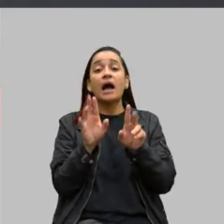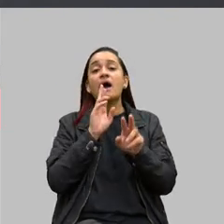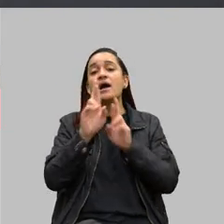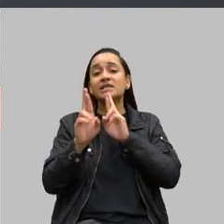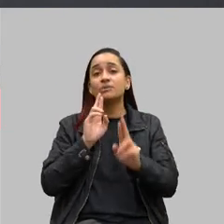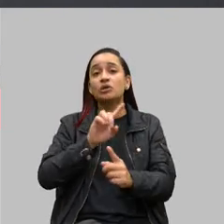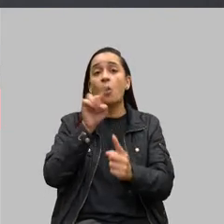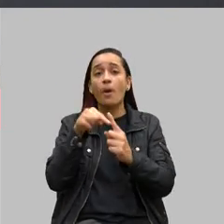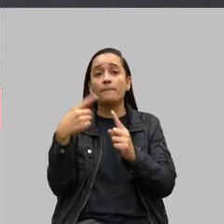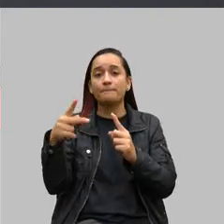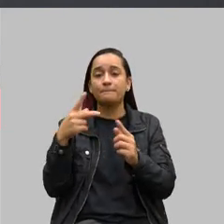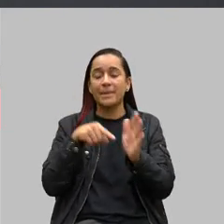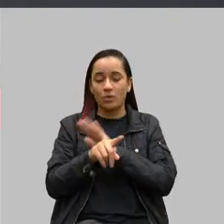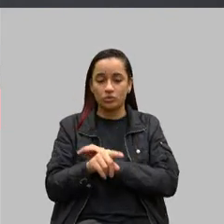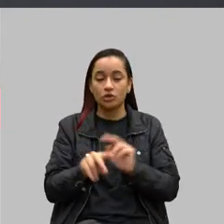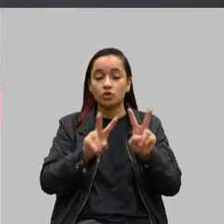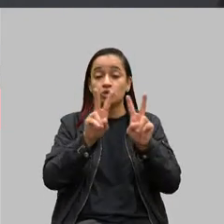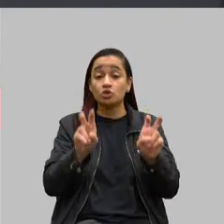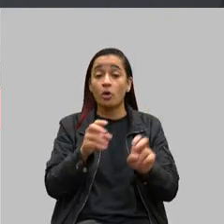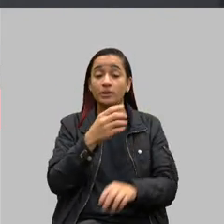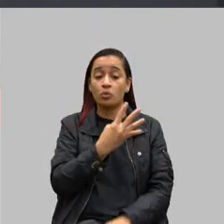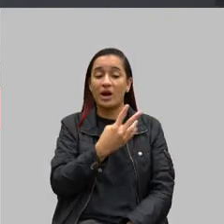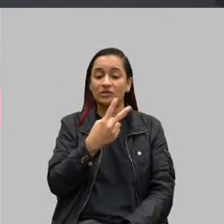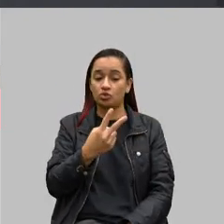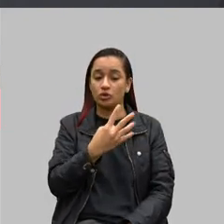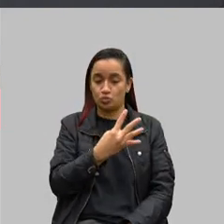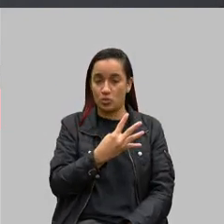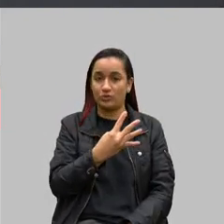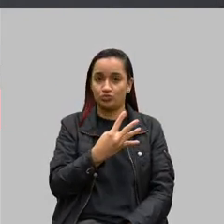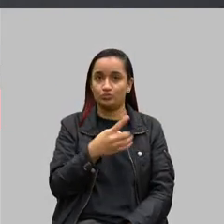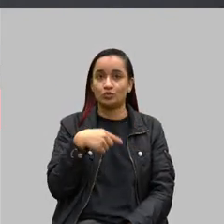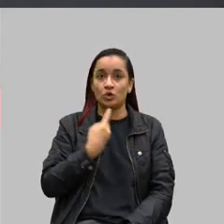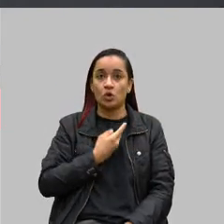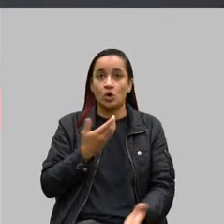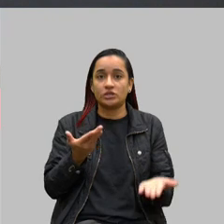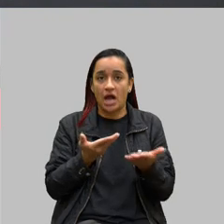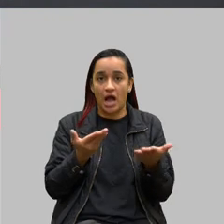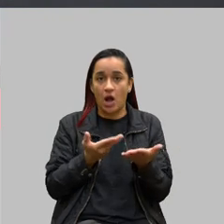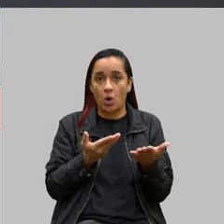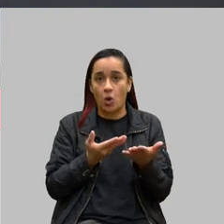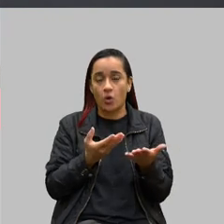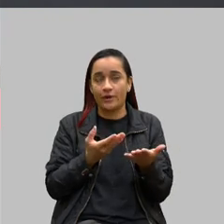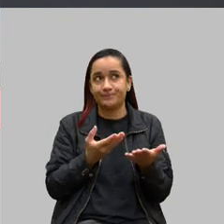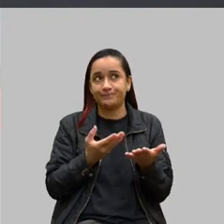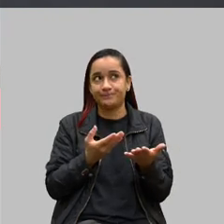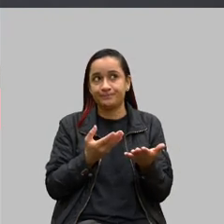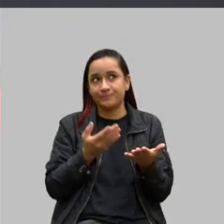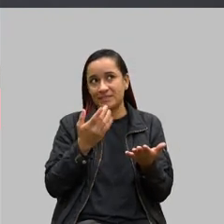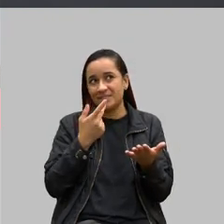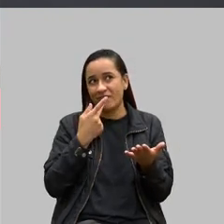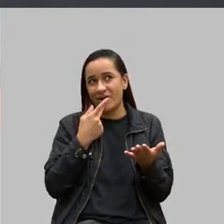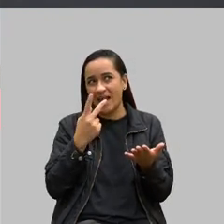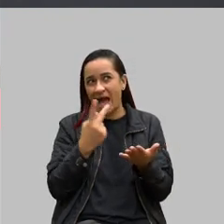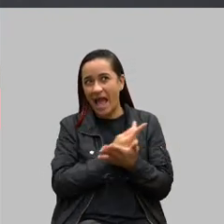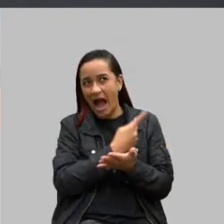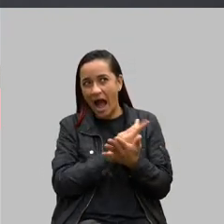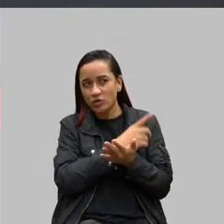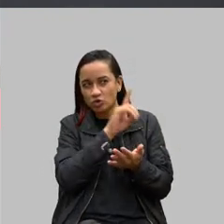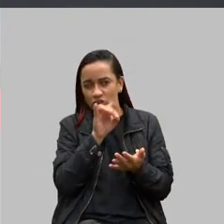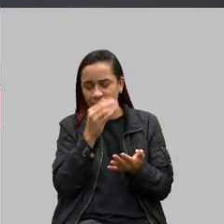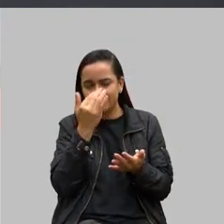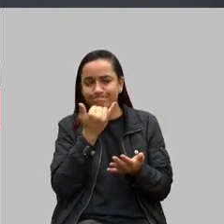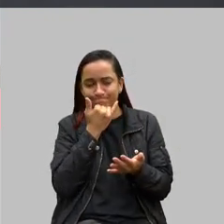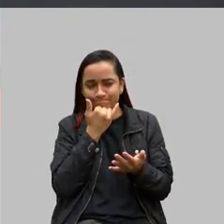né a 424 nós vamos agora soltar aí Rodrigo se eu falar data errada você me corrige Mas a nossa previsão aqui